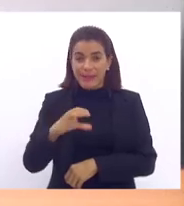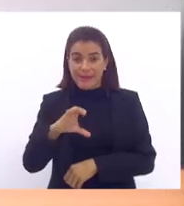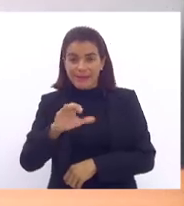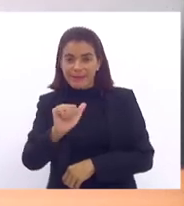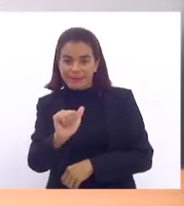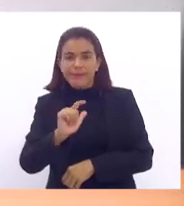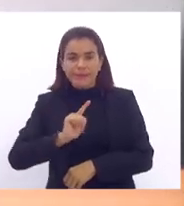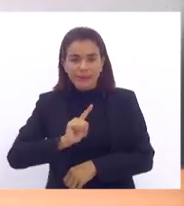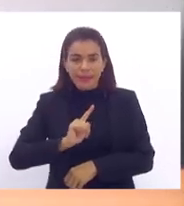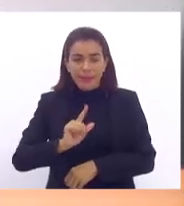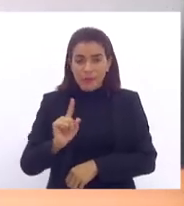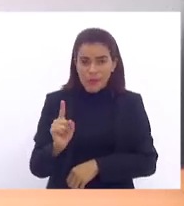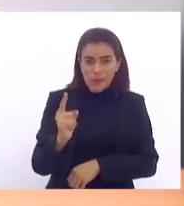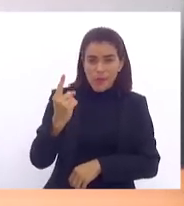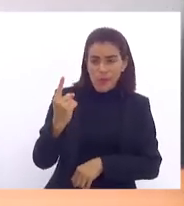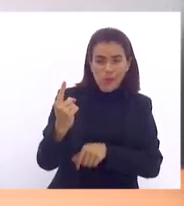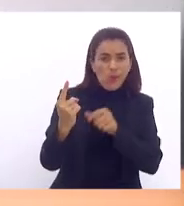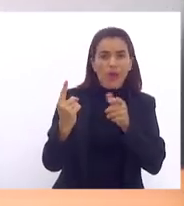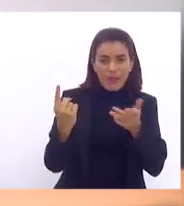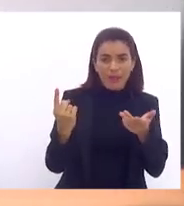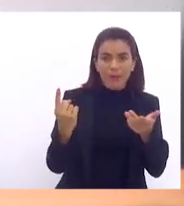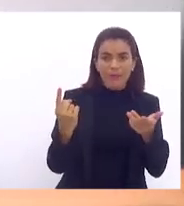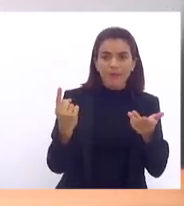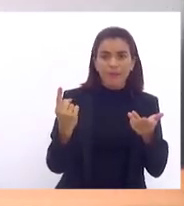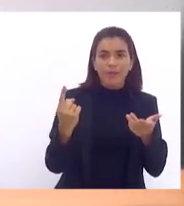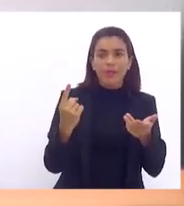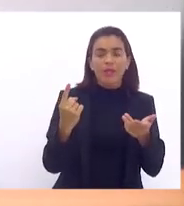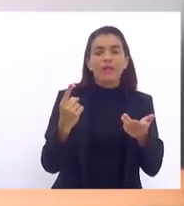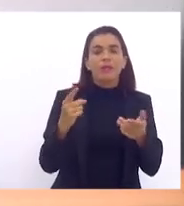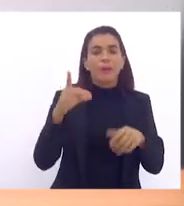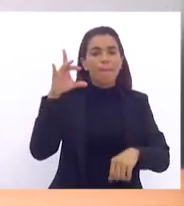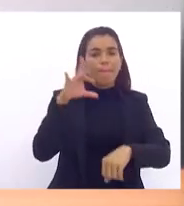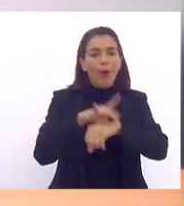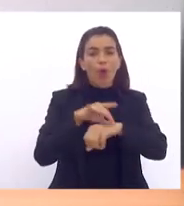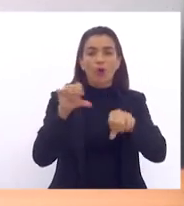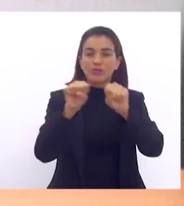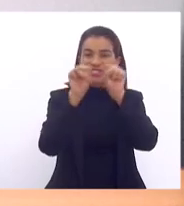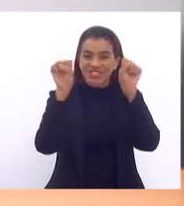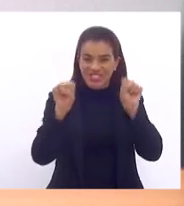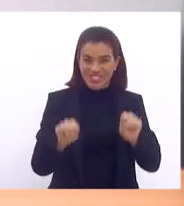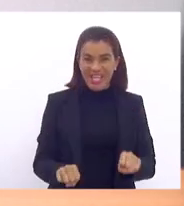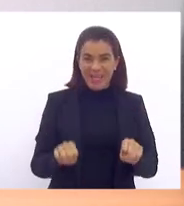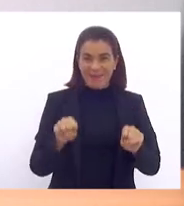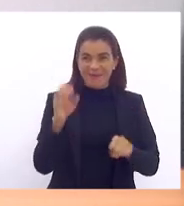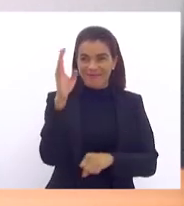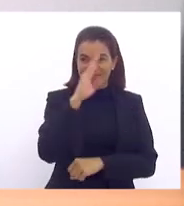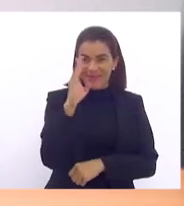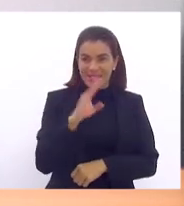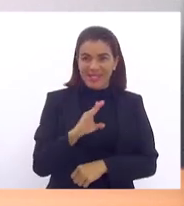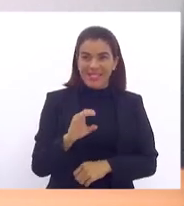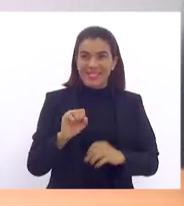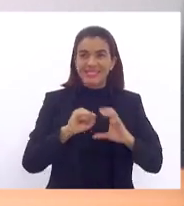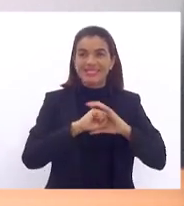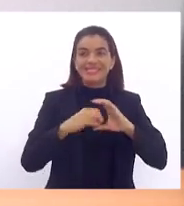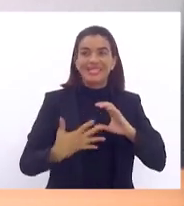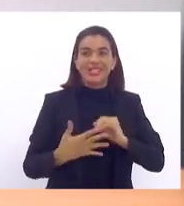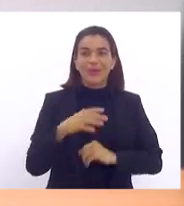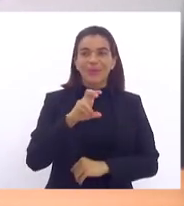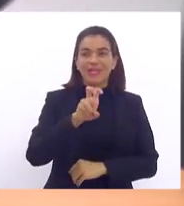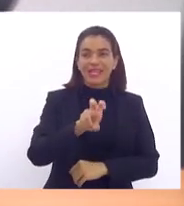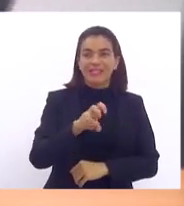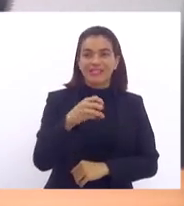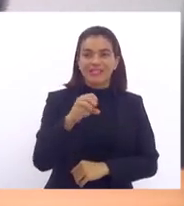doença que acomete o o direito brasileiro que é a doença a síndrome 537